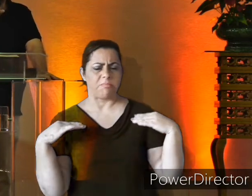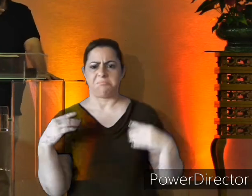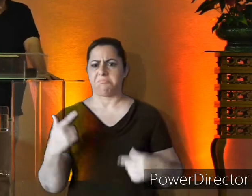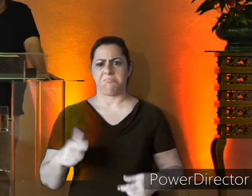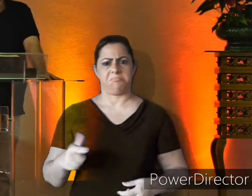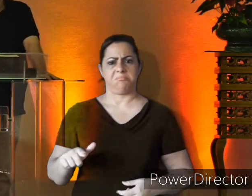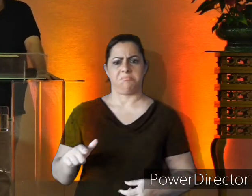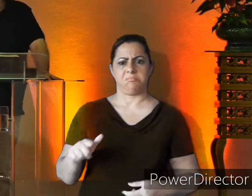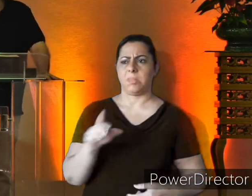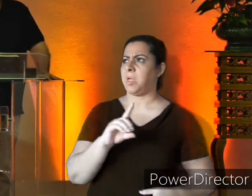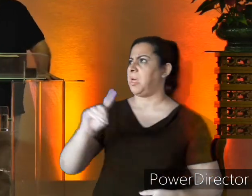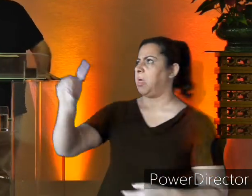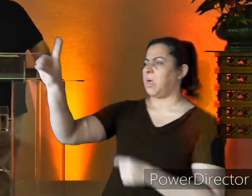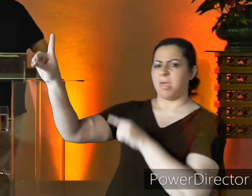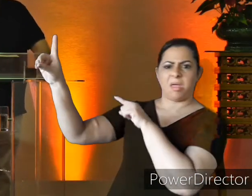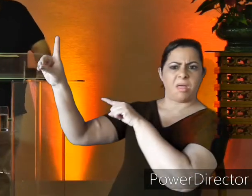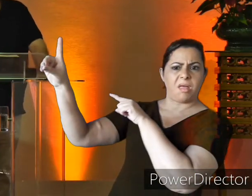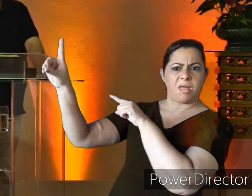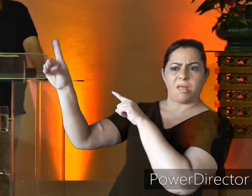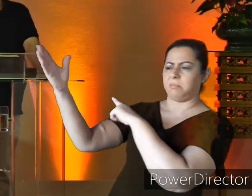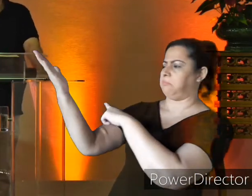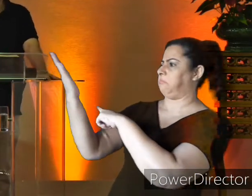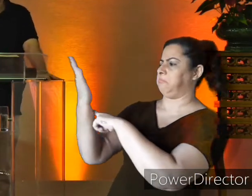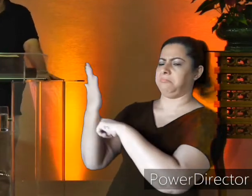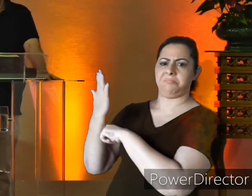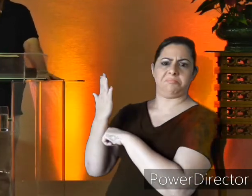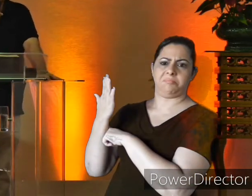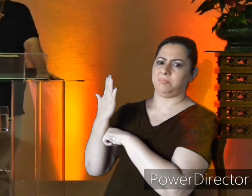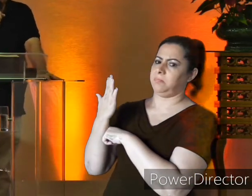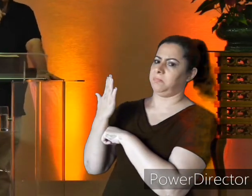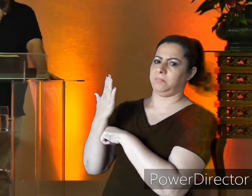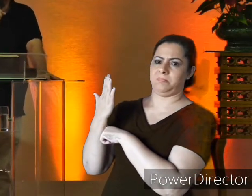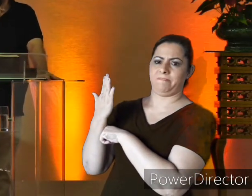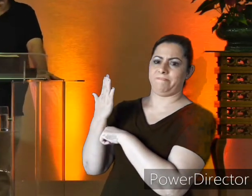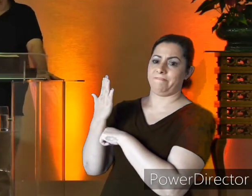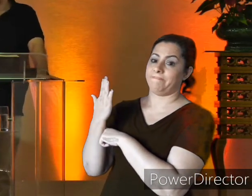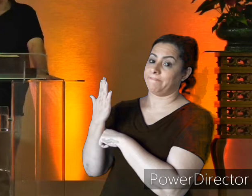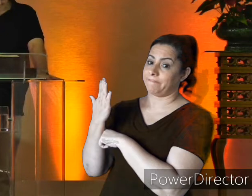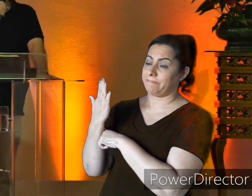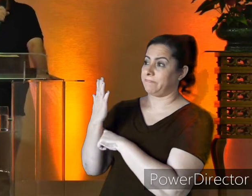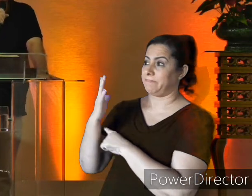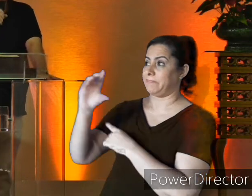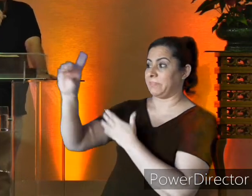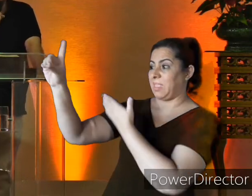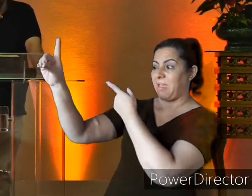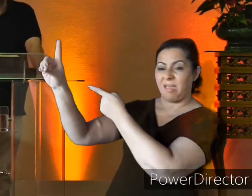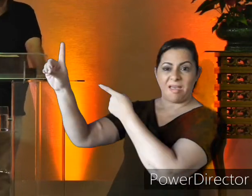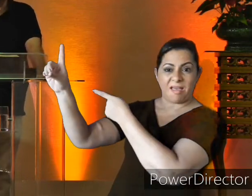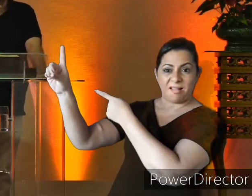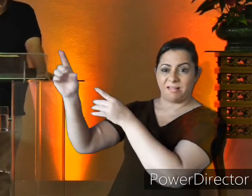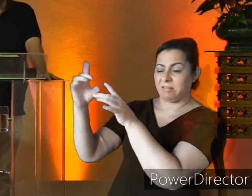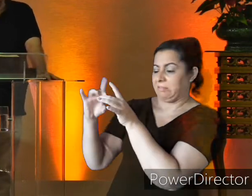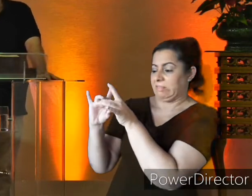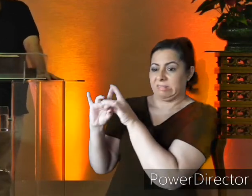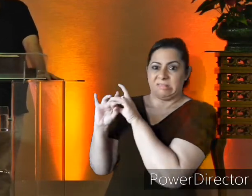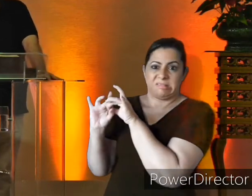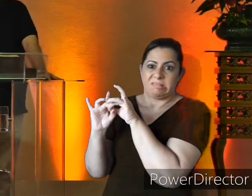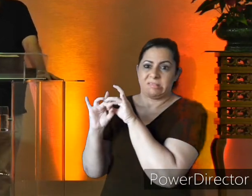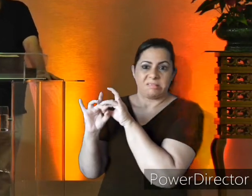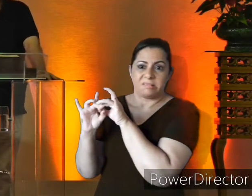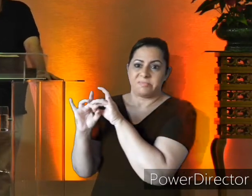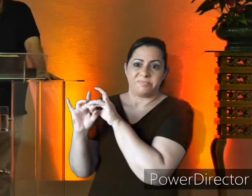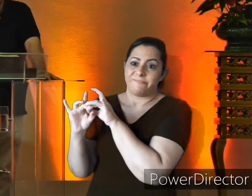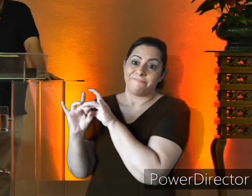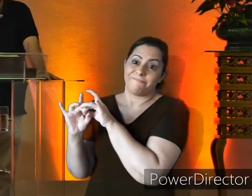na emboscada, eu estou caindo nas emboscadas, eu não vigiei, eu parei de orar, eu parei de